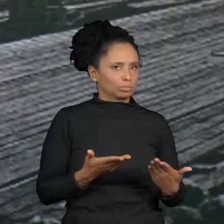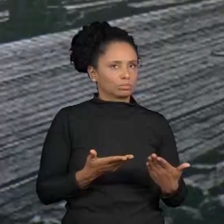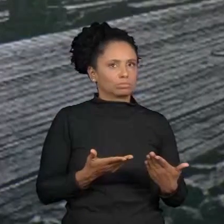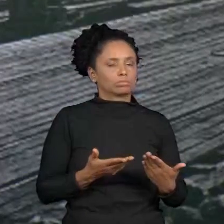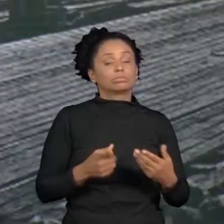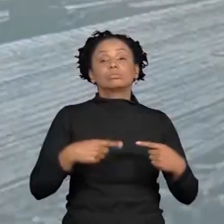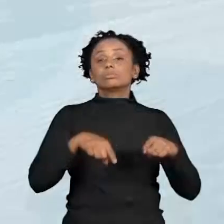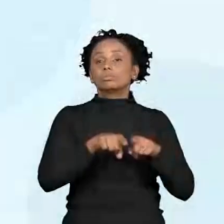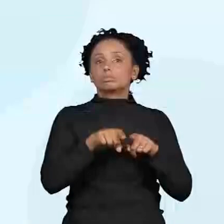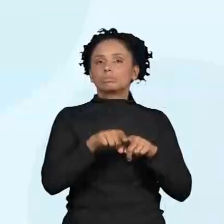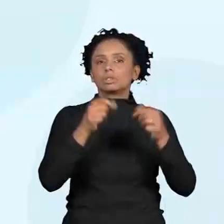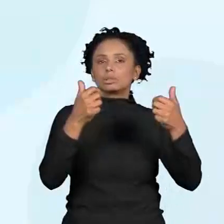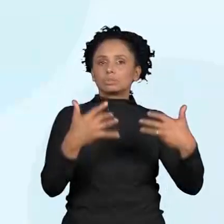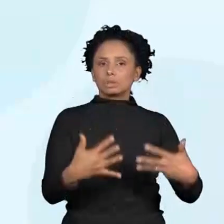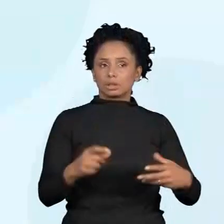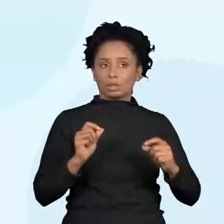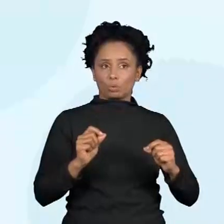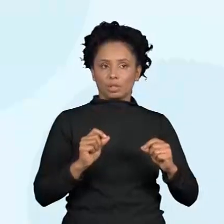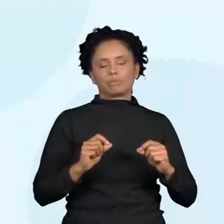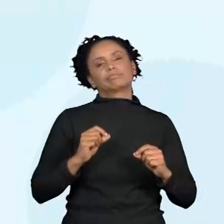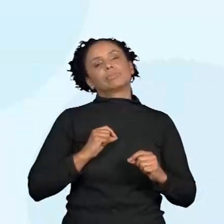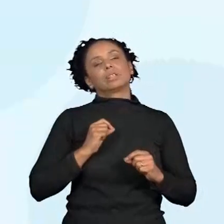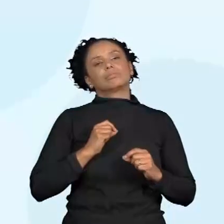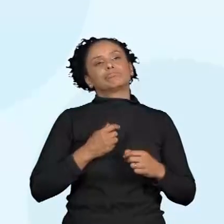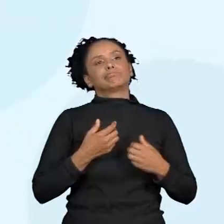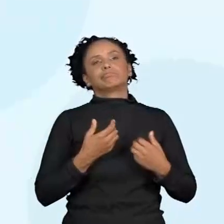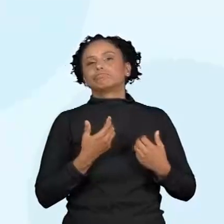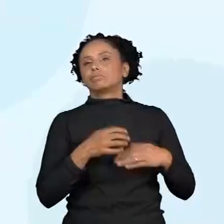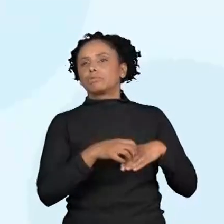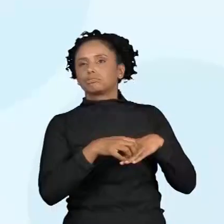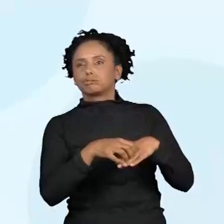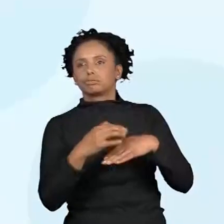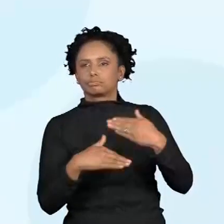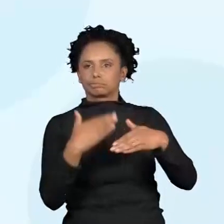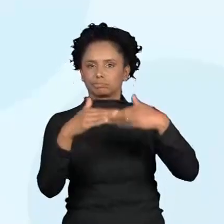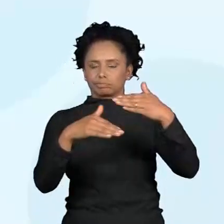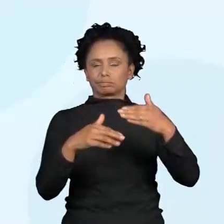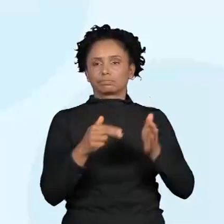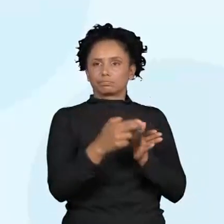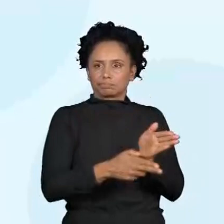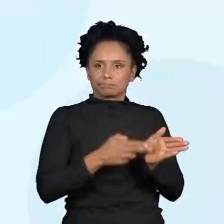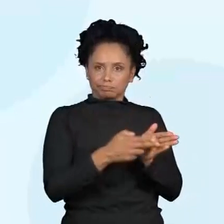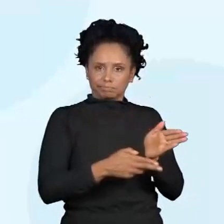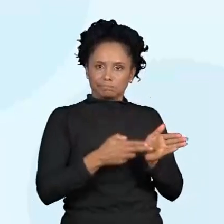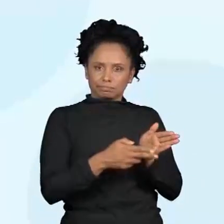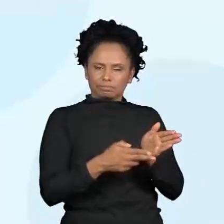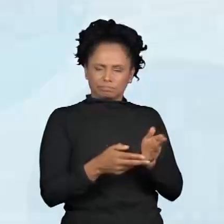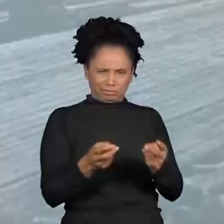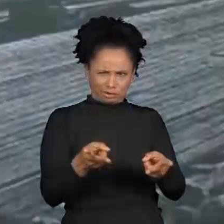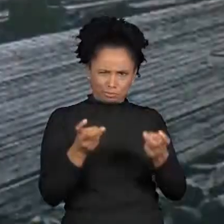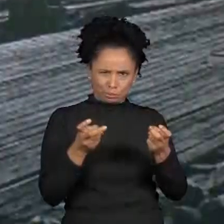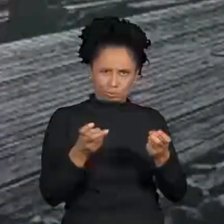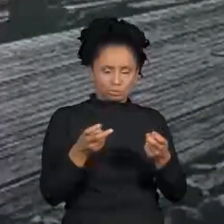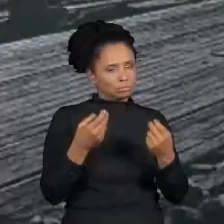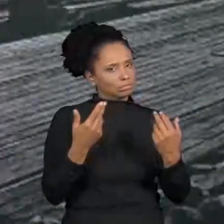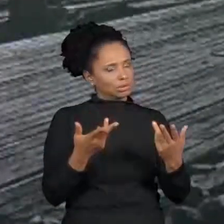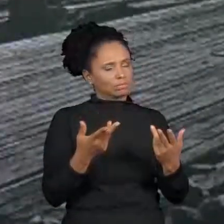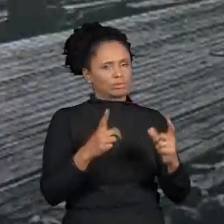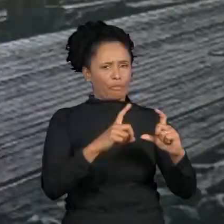a evolução dos transportes ferroviários. Muito bem, a gente consegue perceber que é uma fotografia